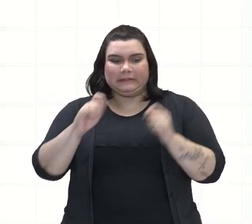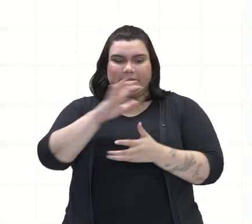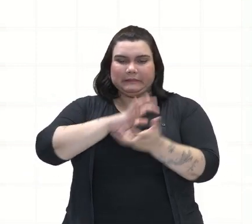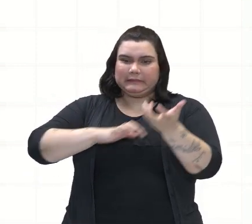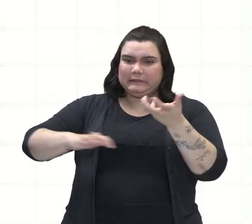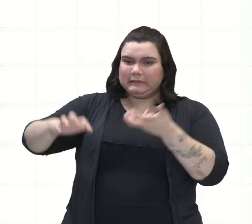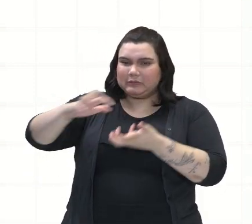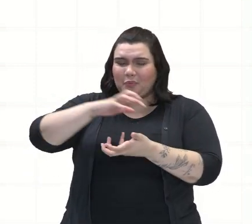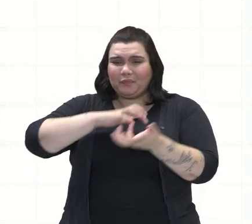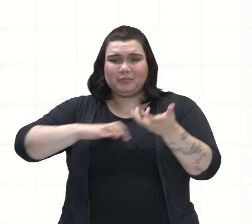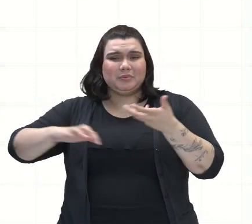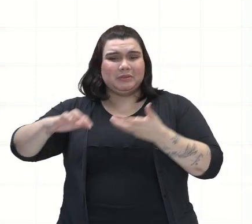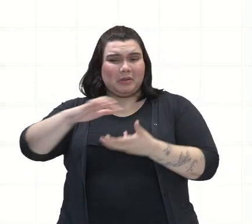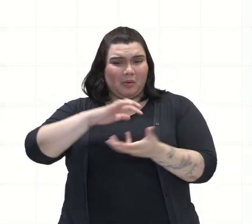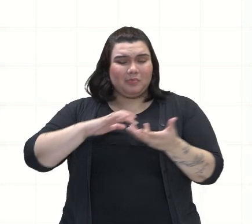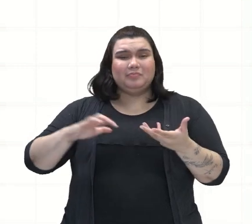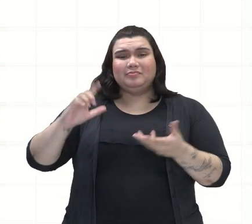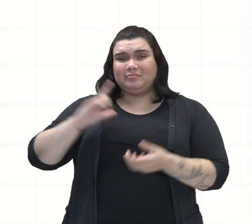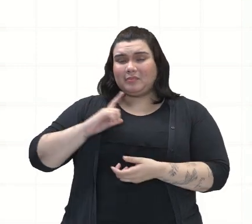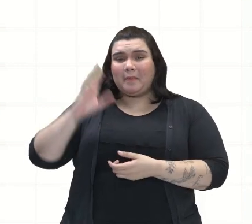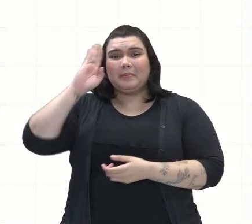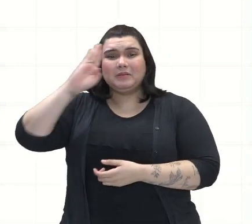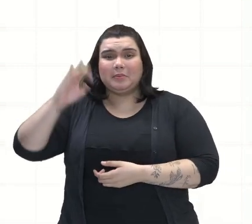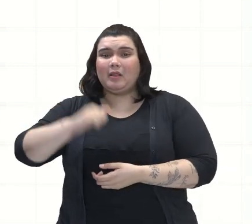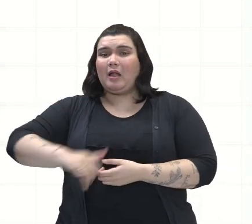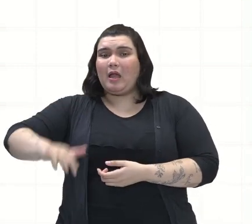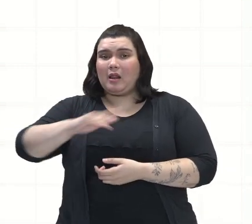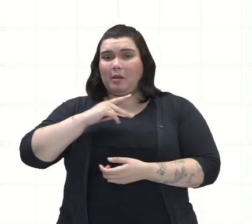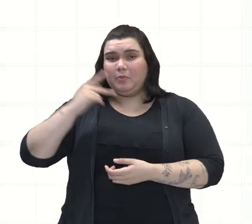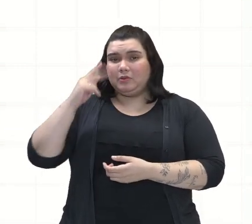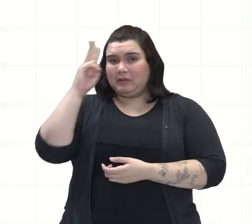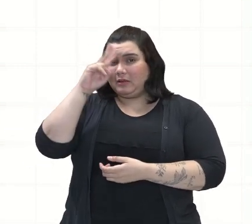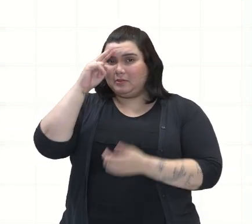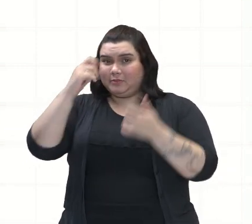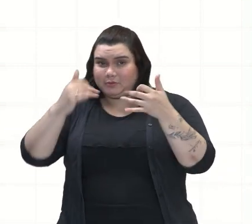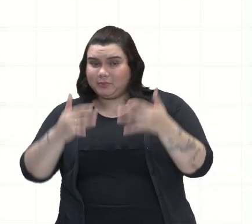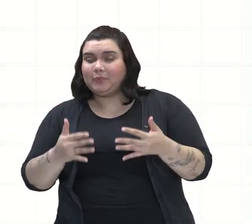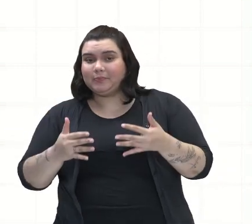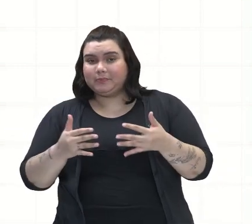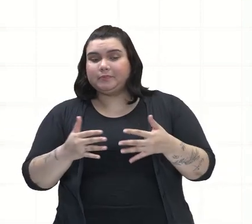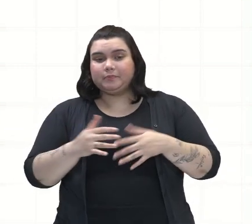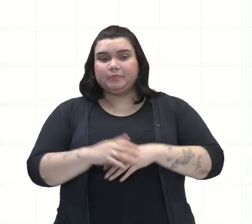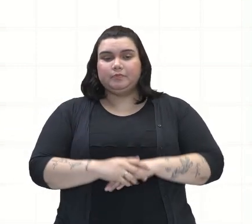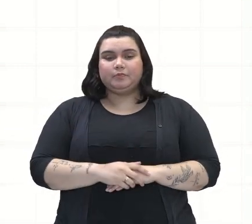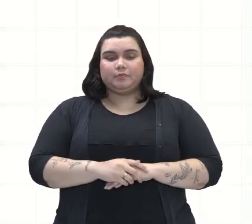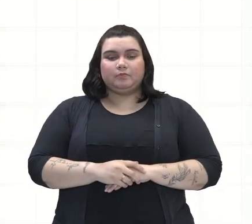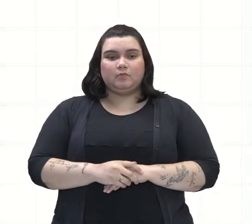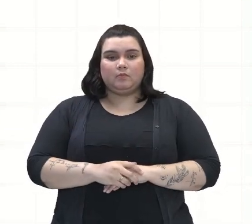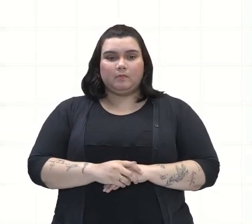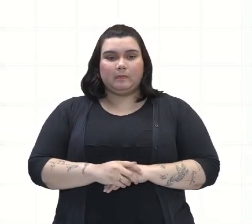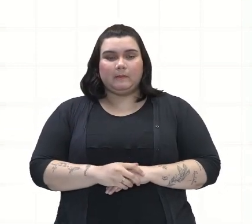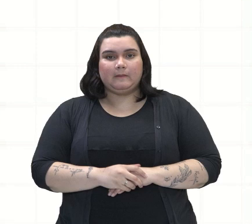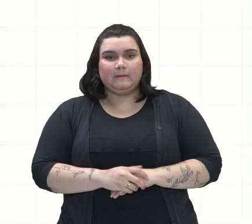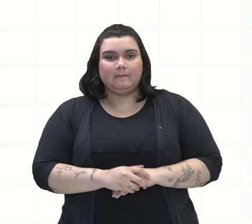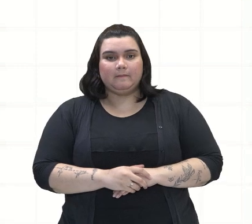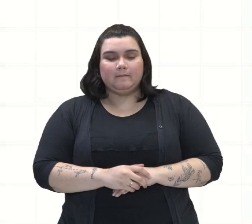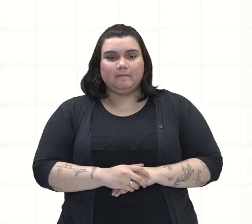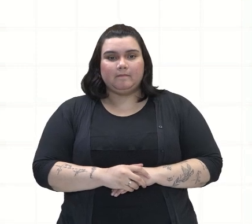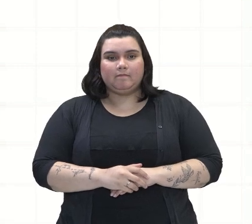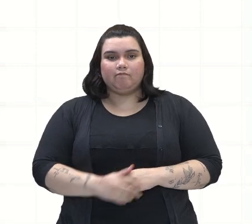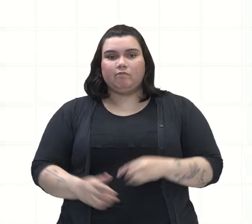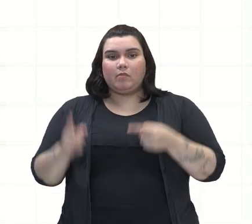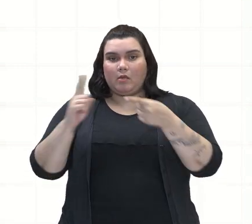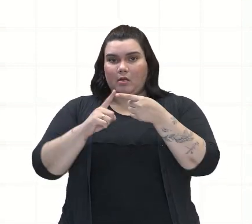turbulento, principalmente na questão política. Então você tem a